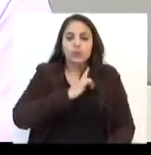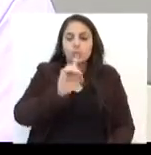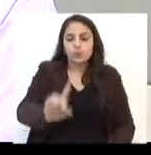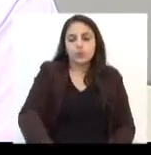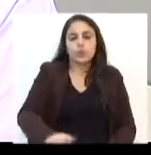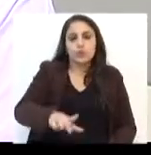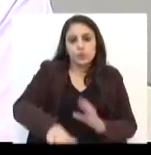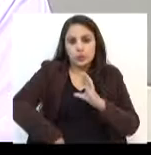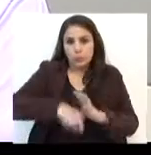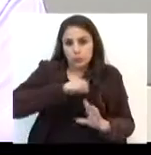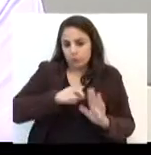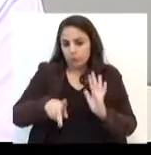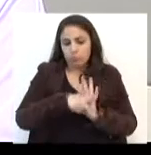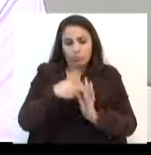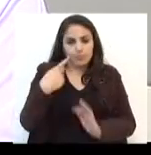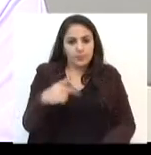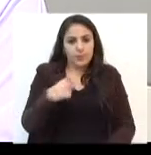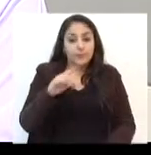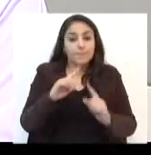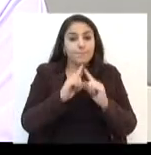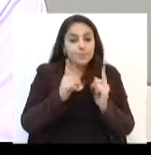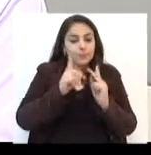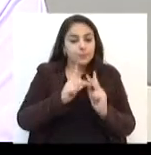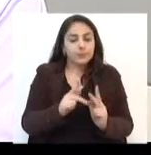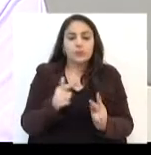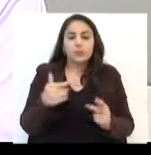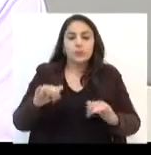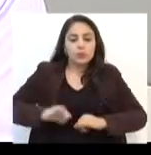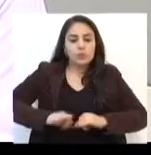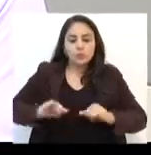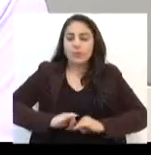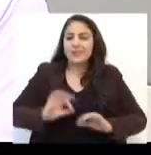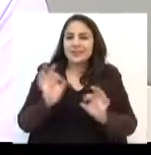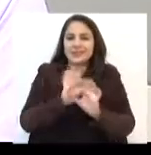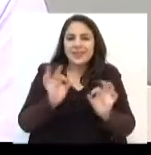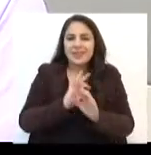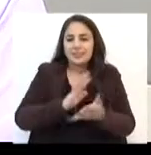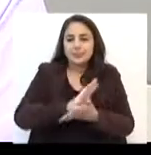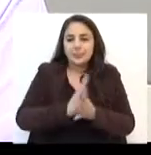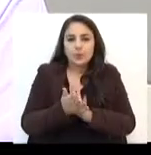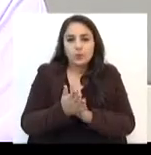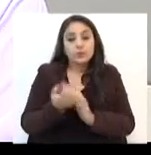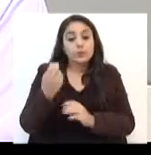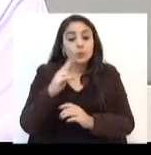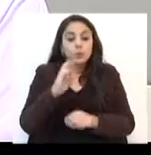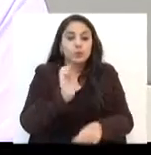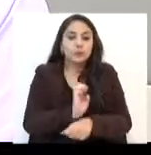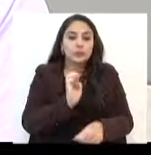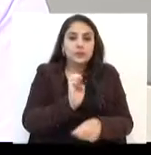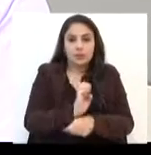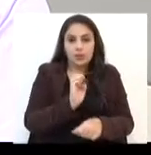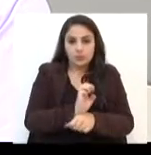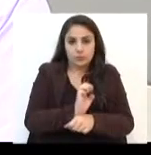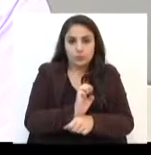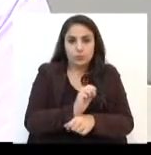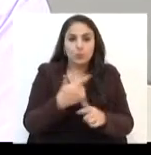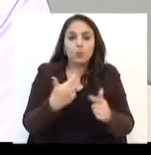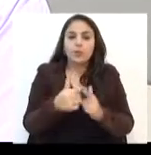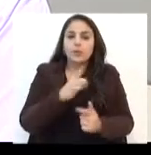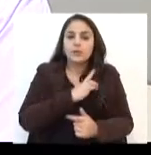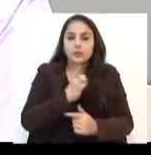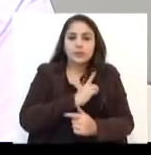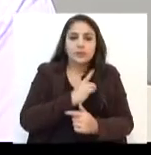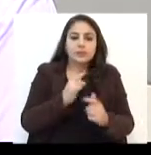têm o direito de ter essa escolha, mas que as pessoas não sofram nenhum tipo de sanção ou discriminação do Estado por